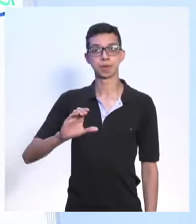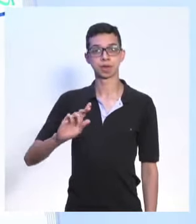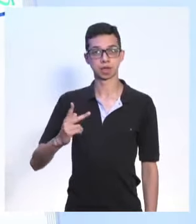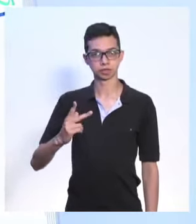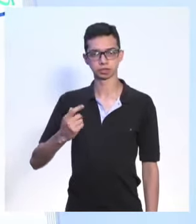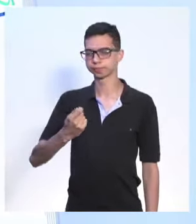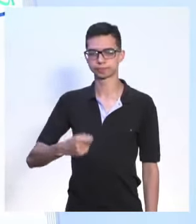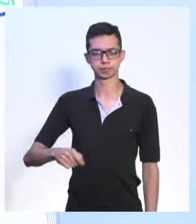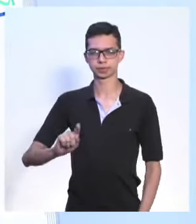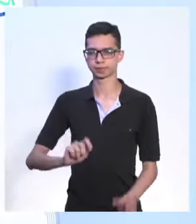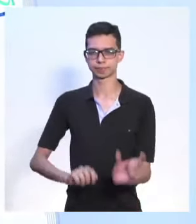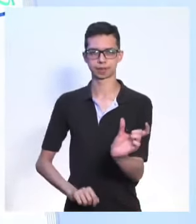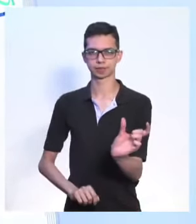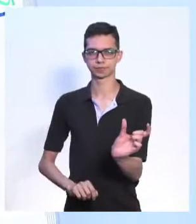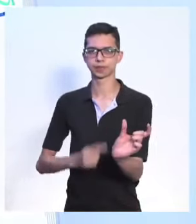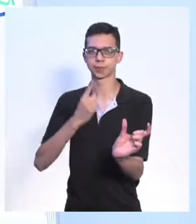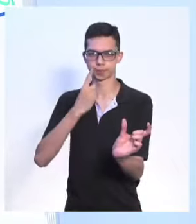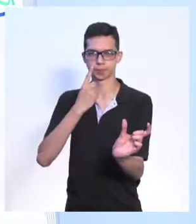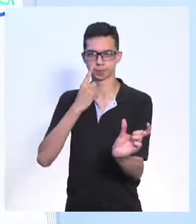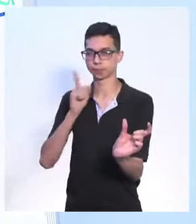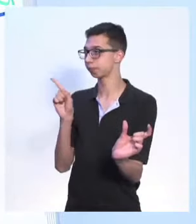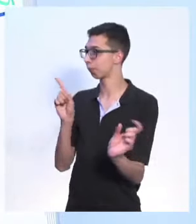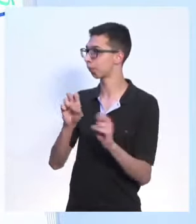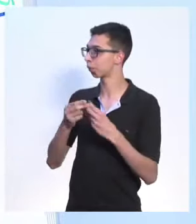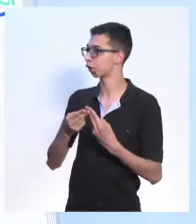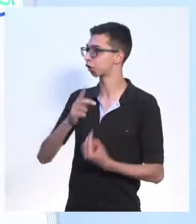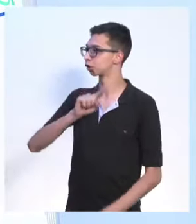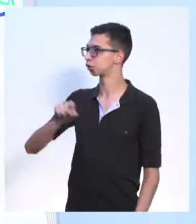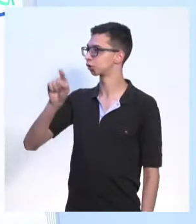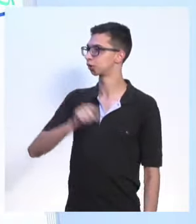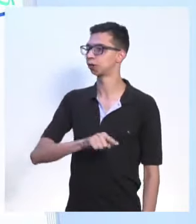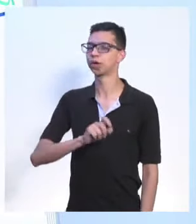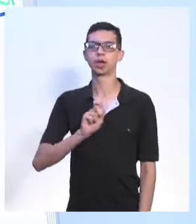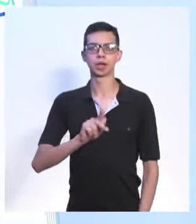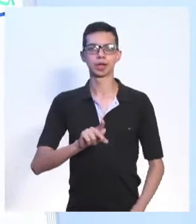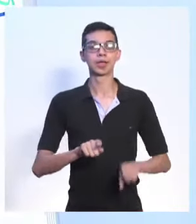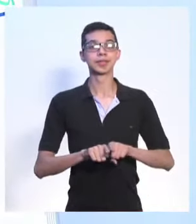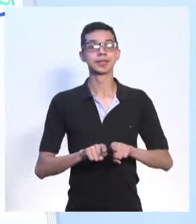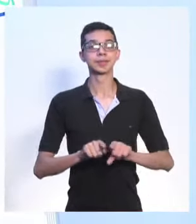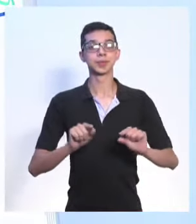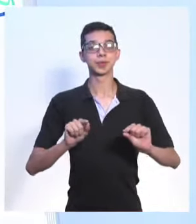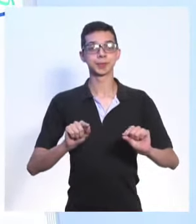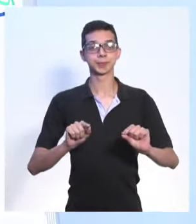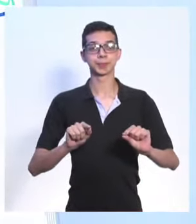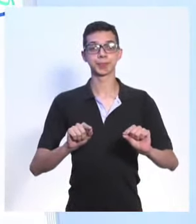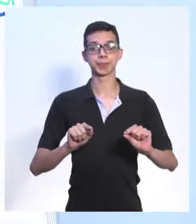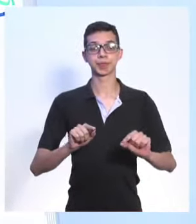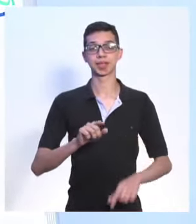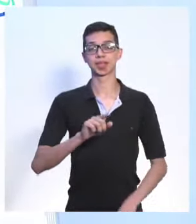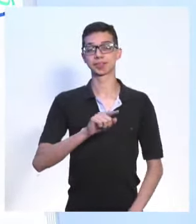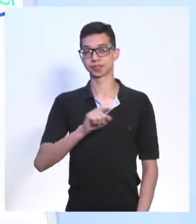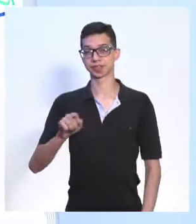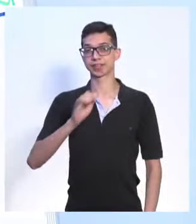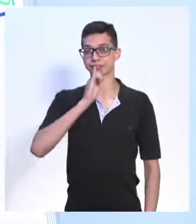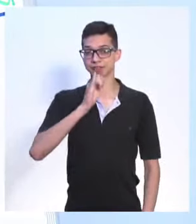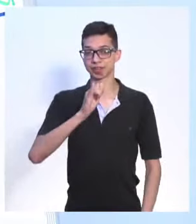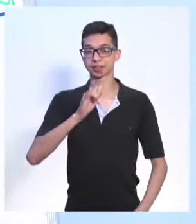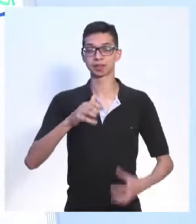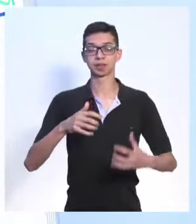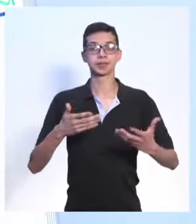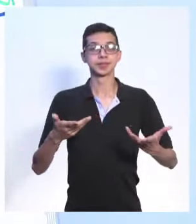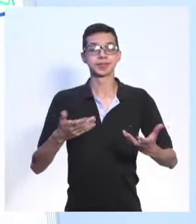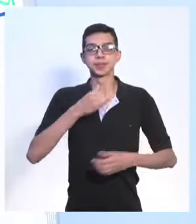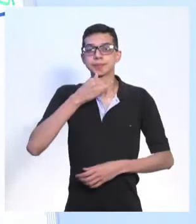at night. Foi uma das sentenças que vocês falaram, né? Não funciona à noite. E aqui o verbo work, diferente de